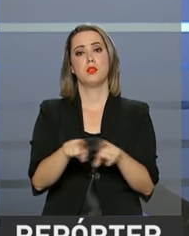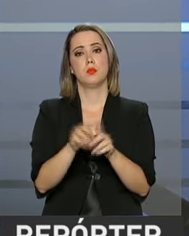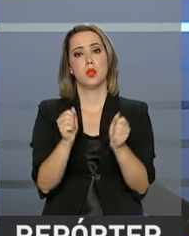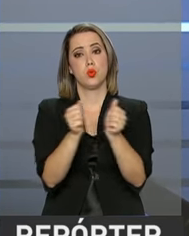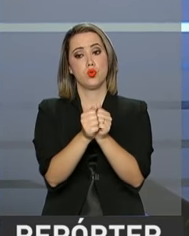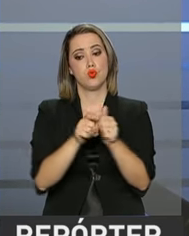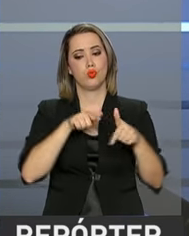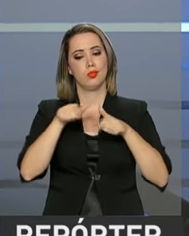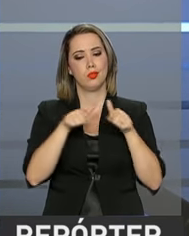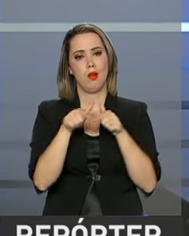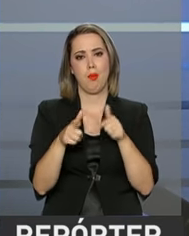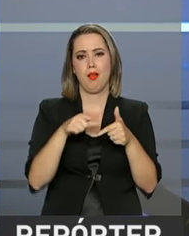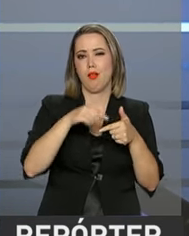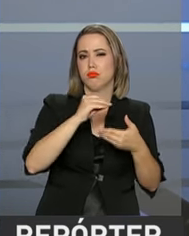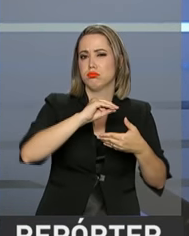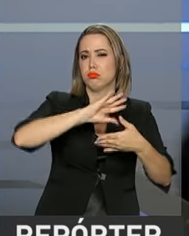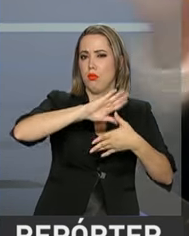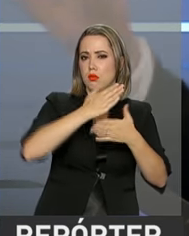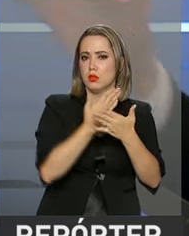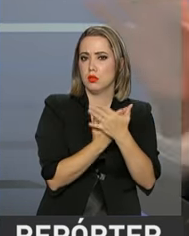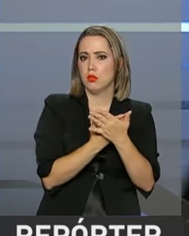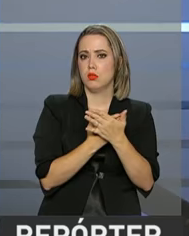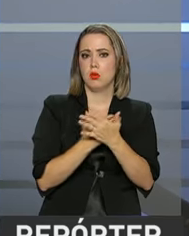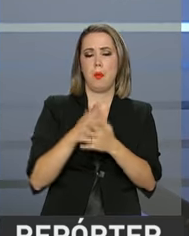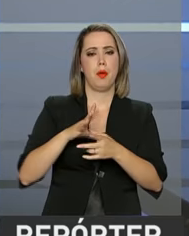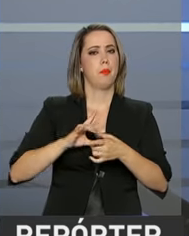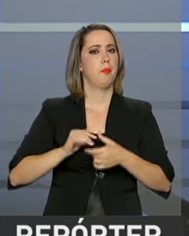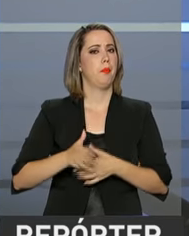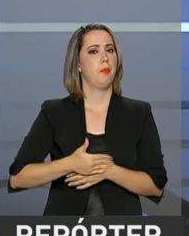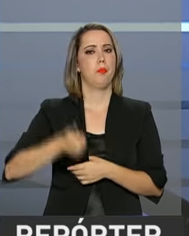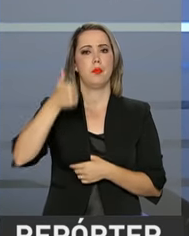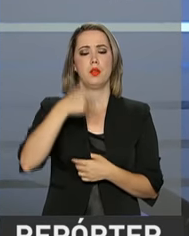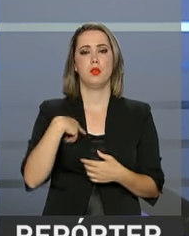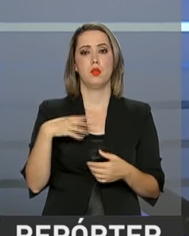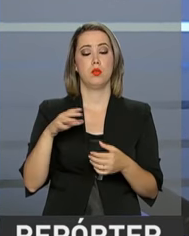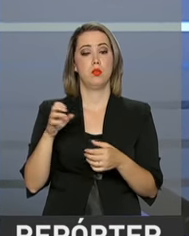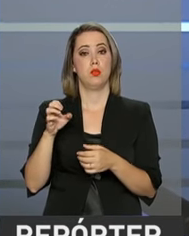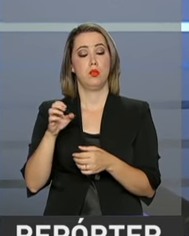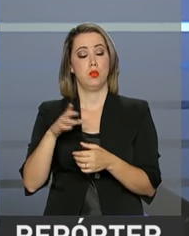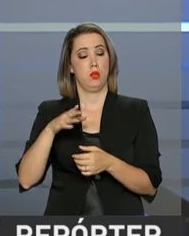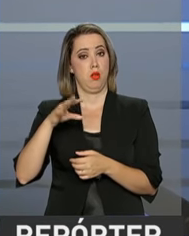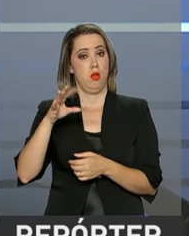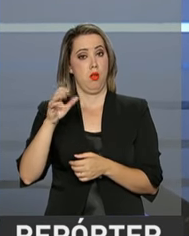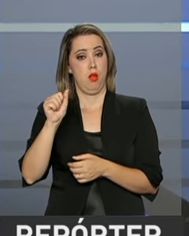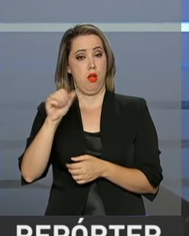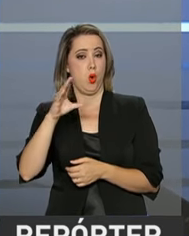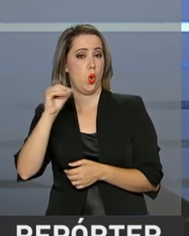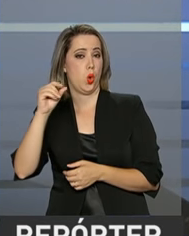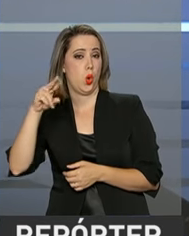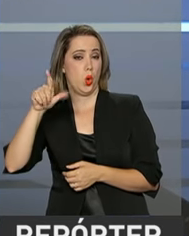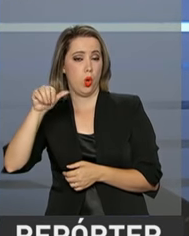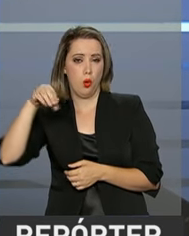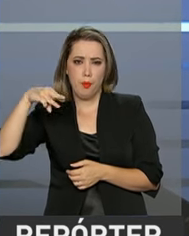mercosul para favorecer a aproximação com a aliança do trans pacífico colômbia